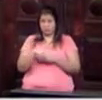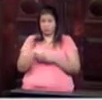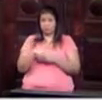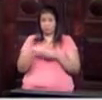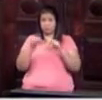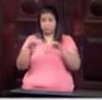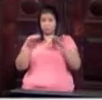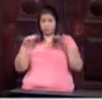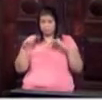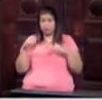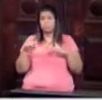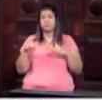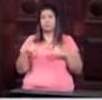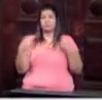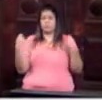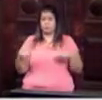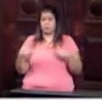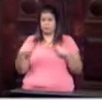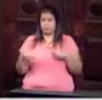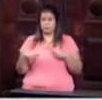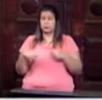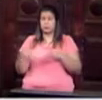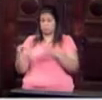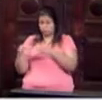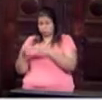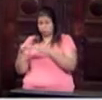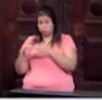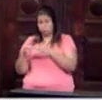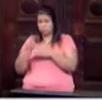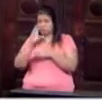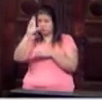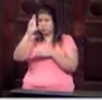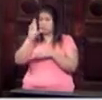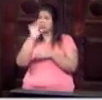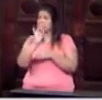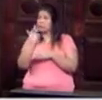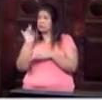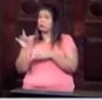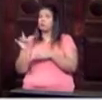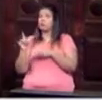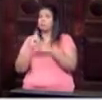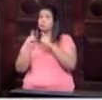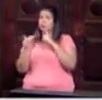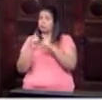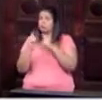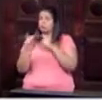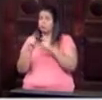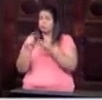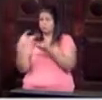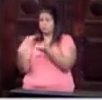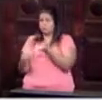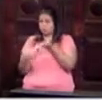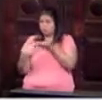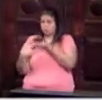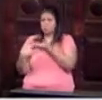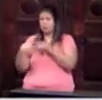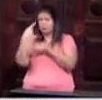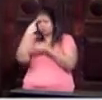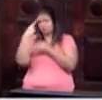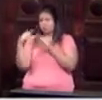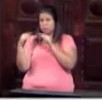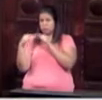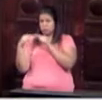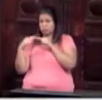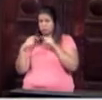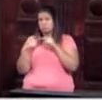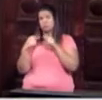será preciso fazer um colégio de líderes para ver se é possível, eventualmente, produzir novos consensos para além do hortifruti ou